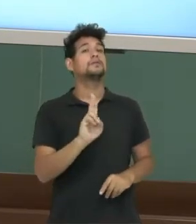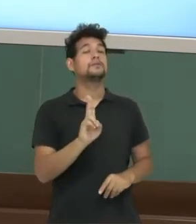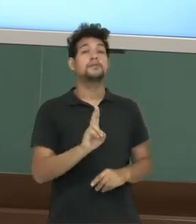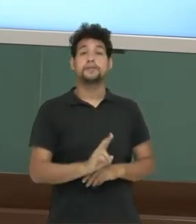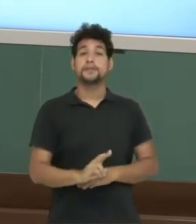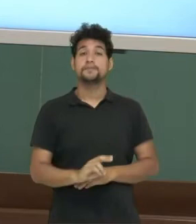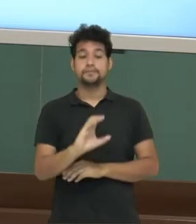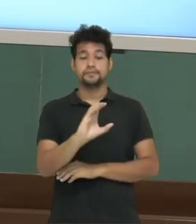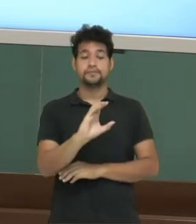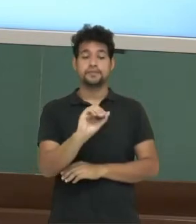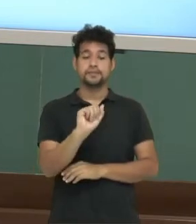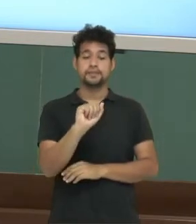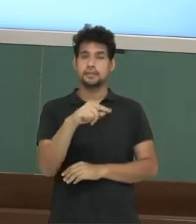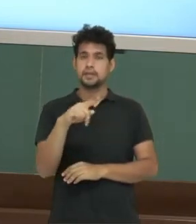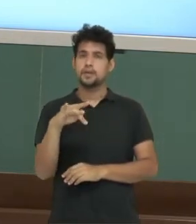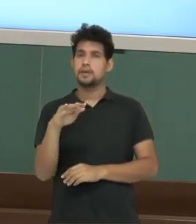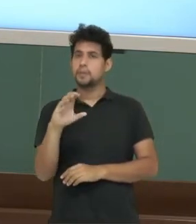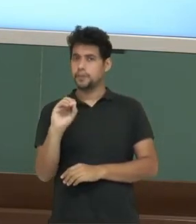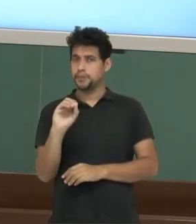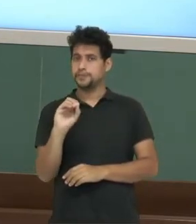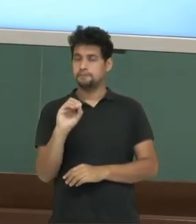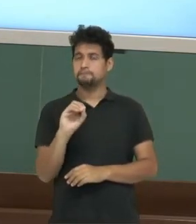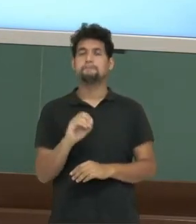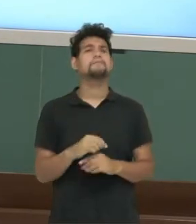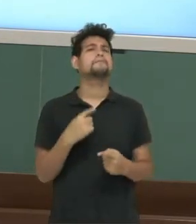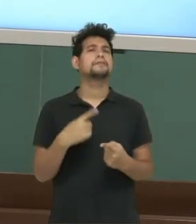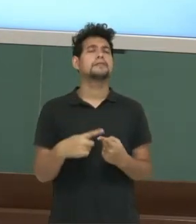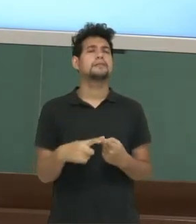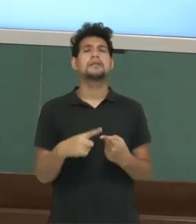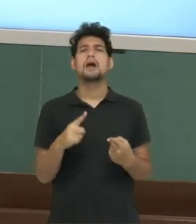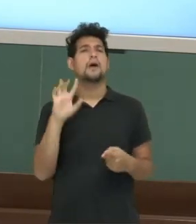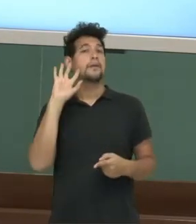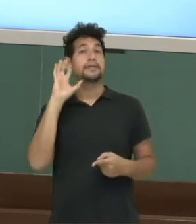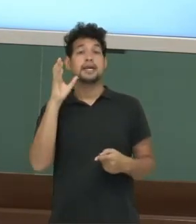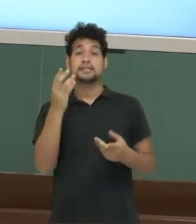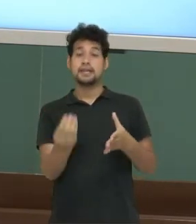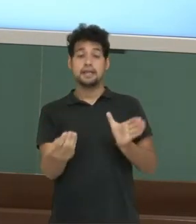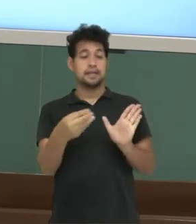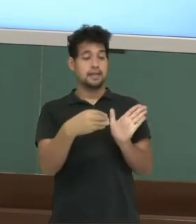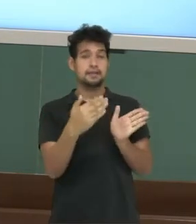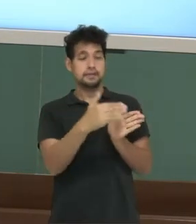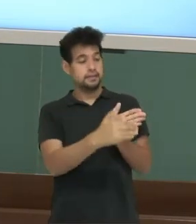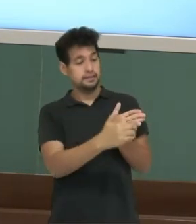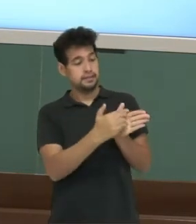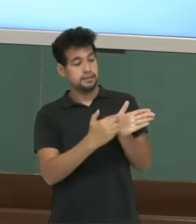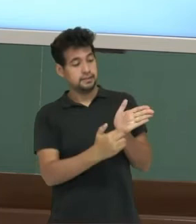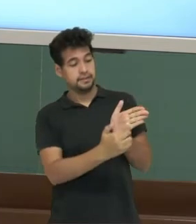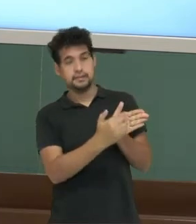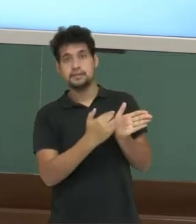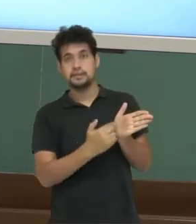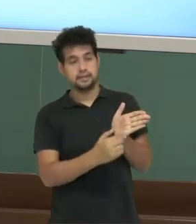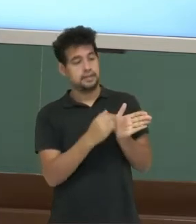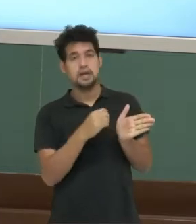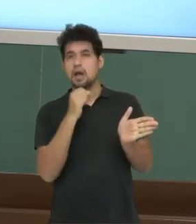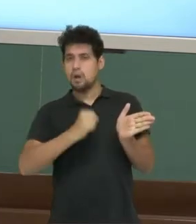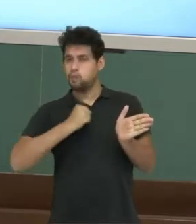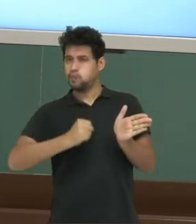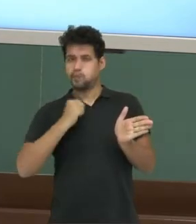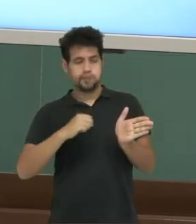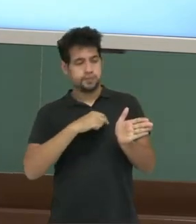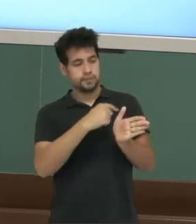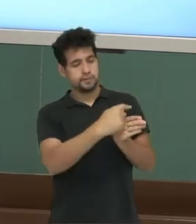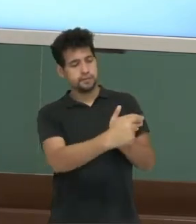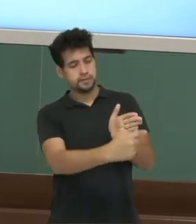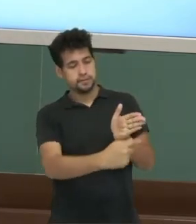conhecidas como provas de campo, porque elas acontecem nesse espaço interno da pista, o espaço